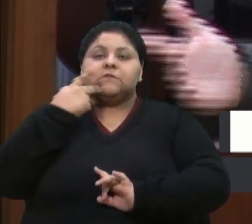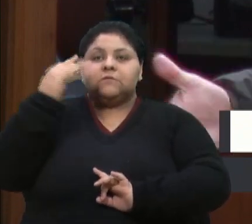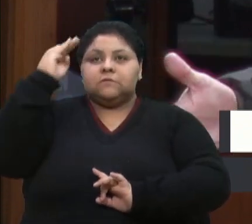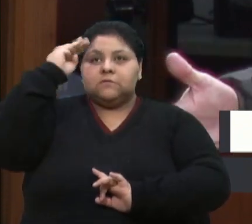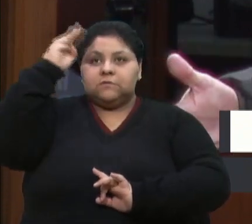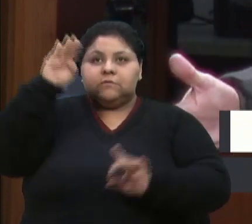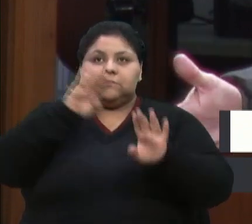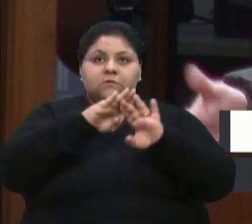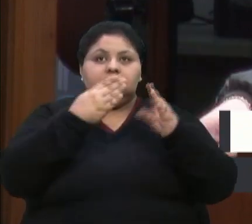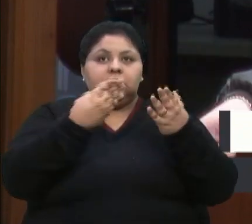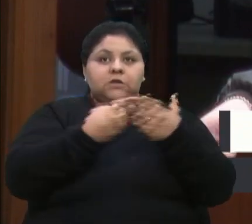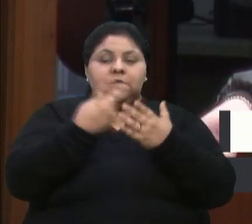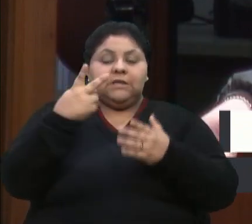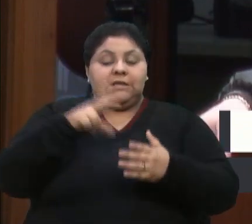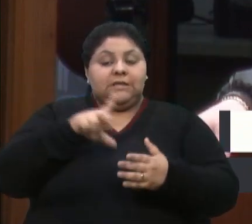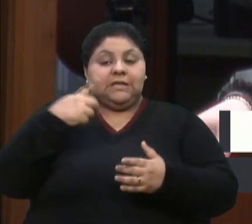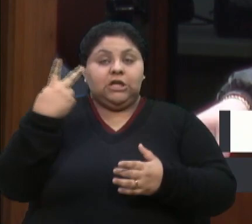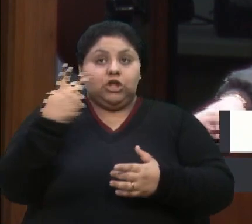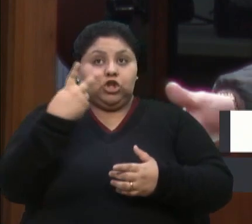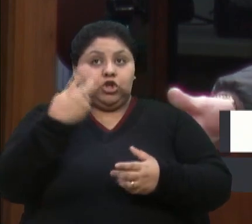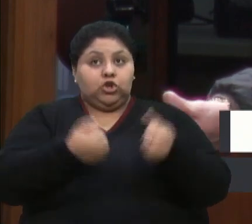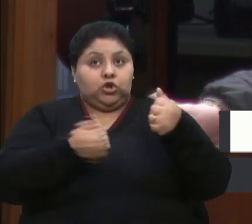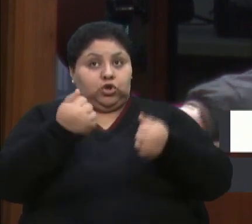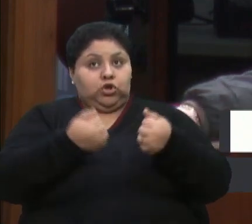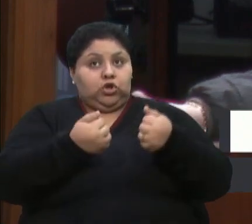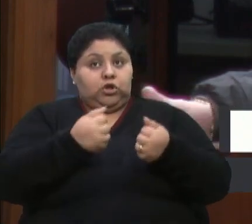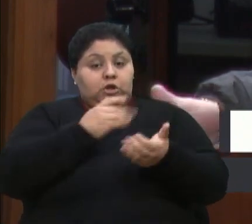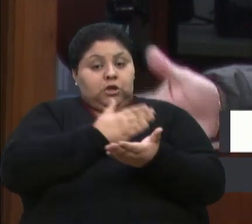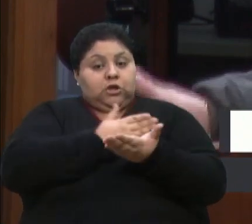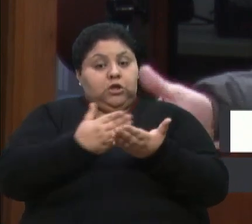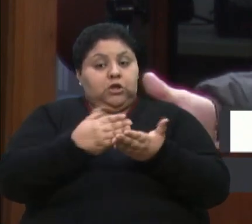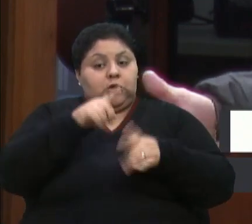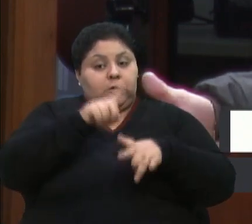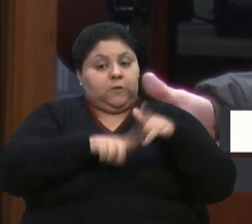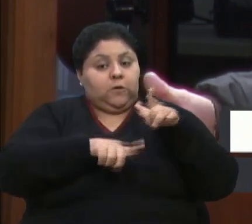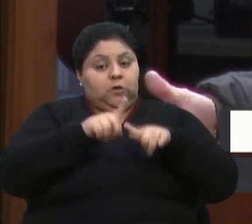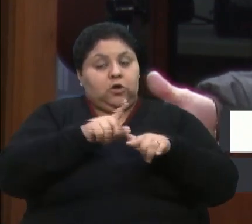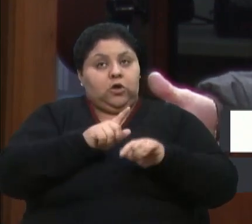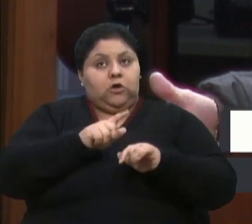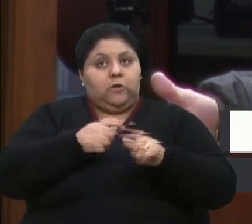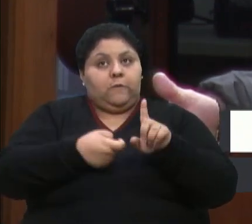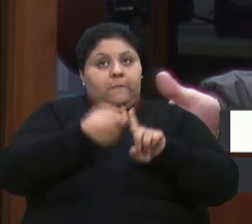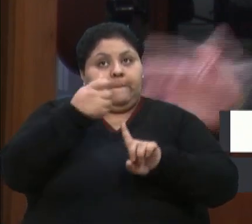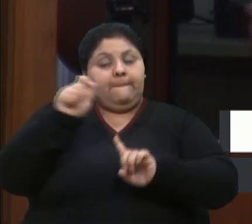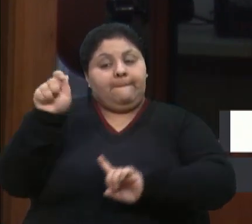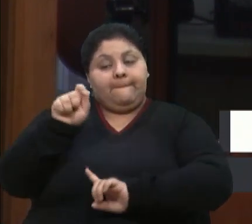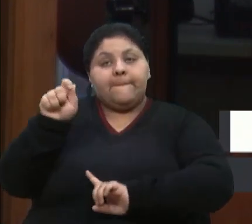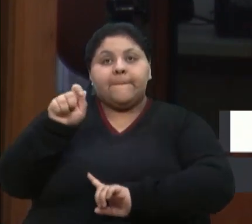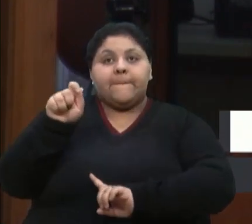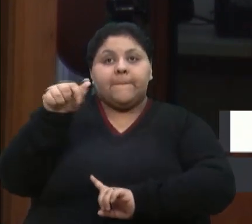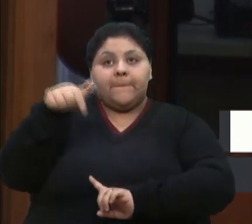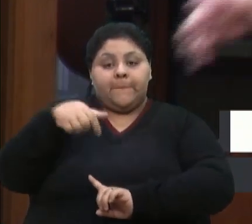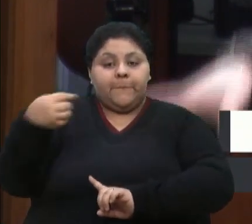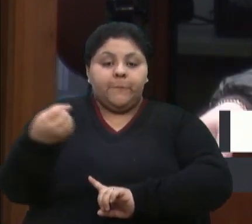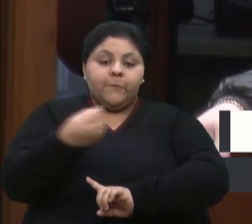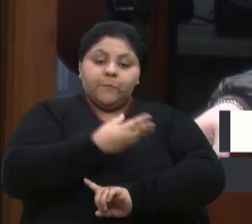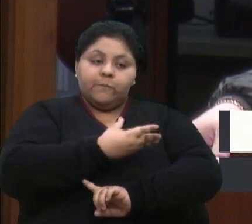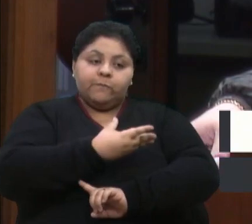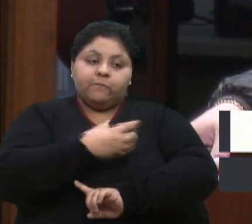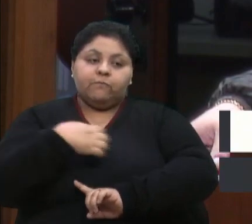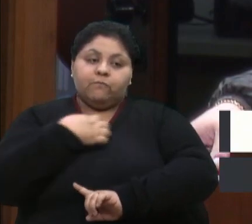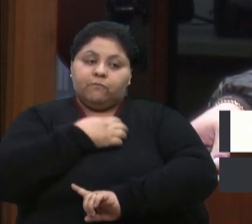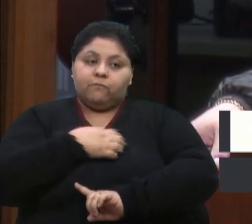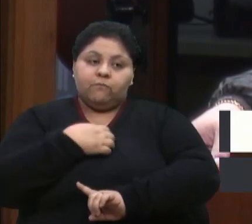com 2 viaturas em específica e iniciou as atividades no mês de agosto desse ano, essa nova modalidade